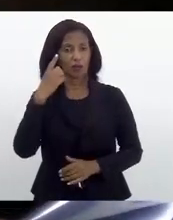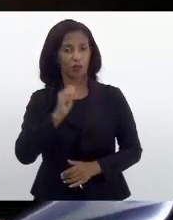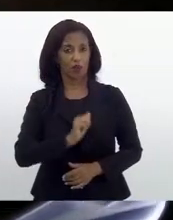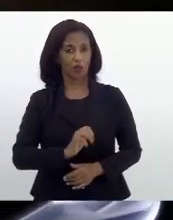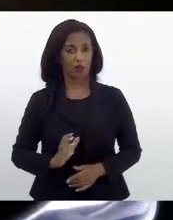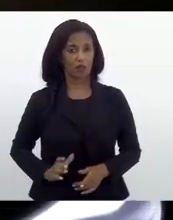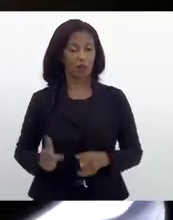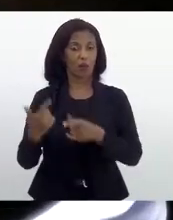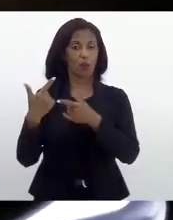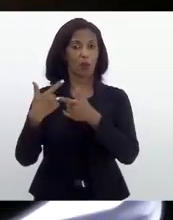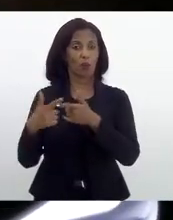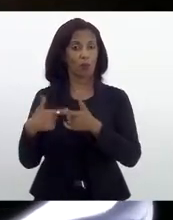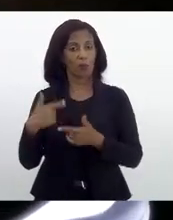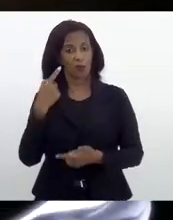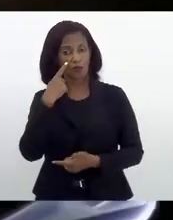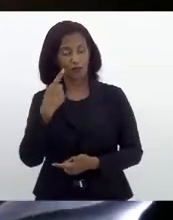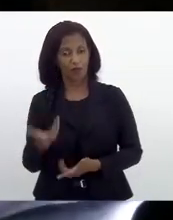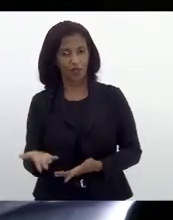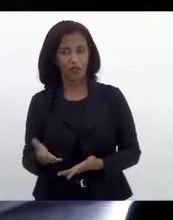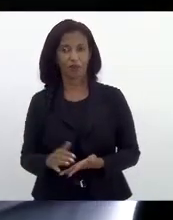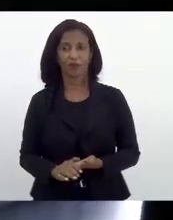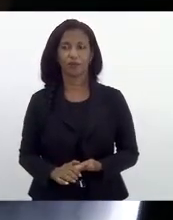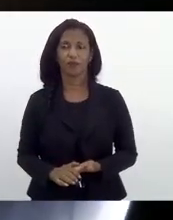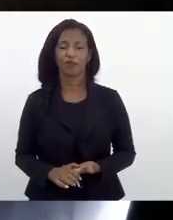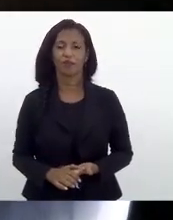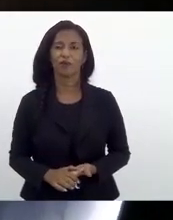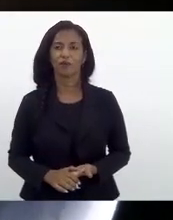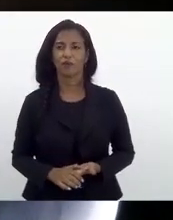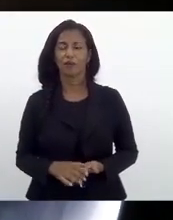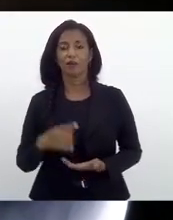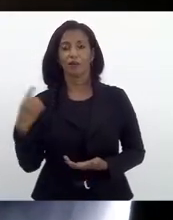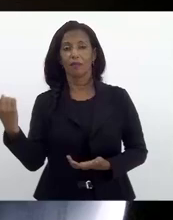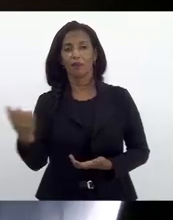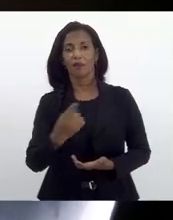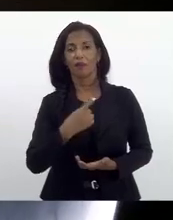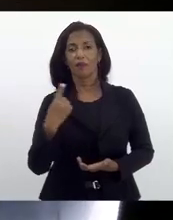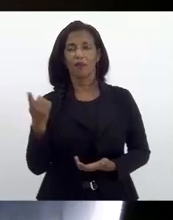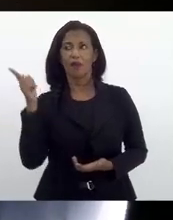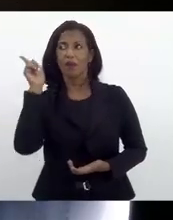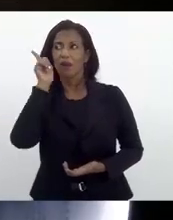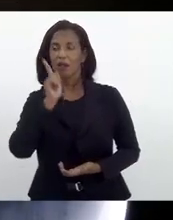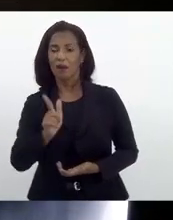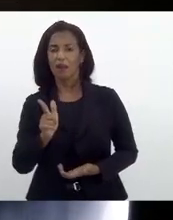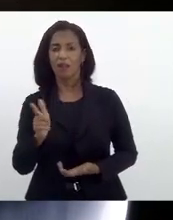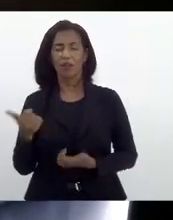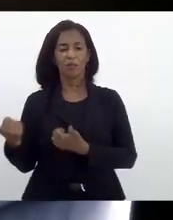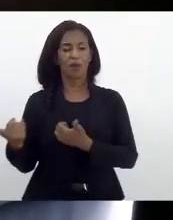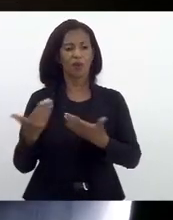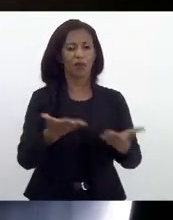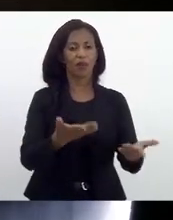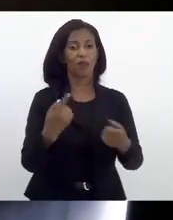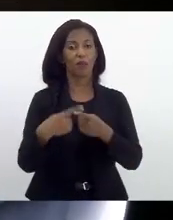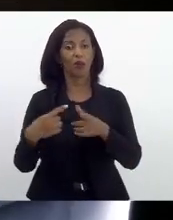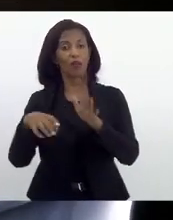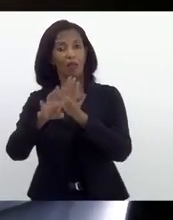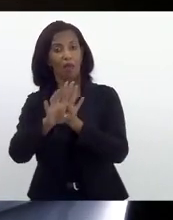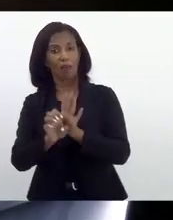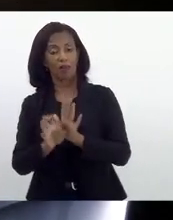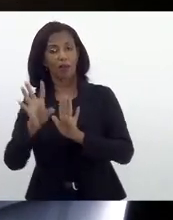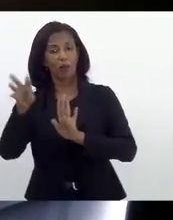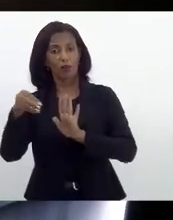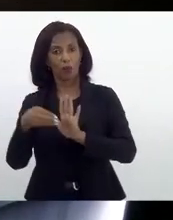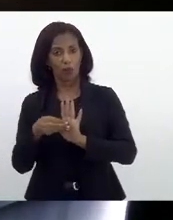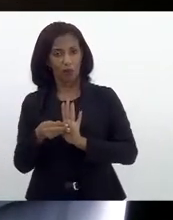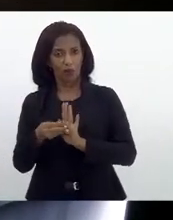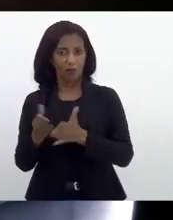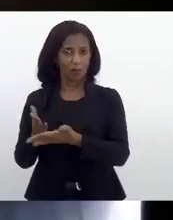o problema que eu vejo deputado é que a gente ganha mas não leva porque a emenda é colocada